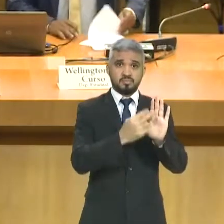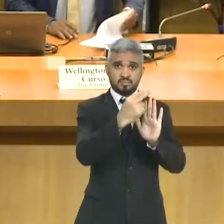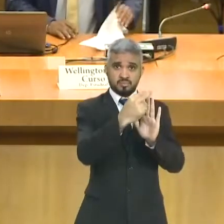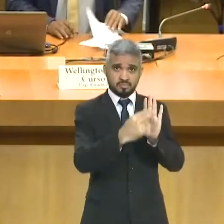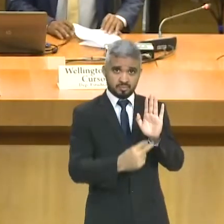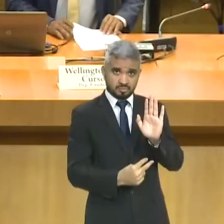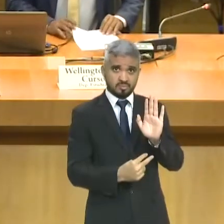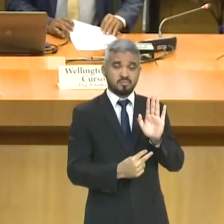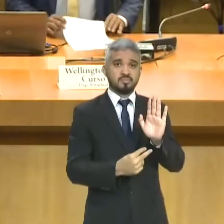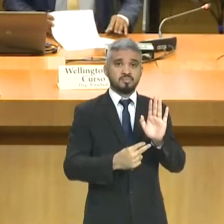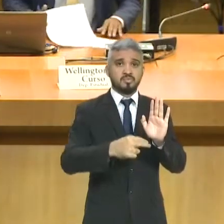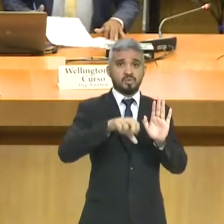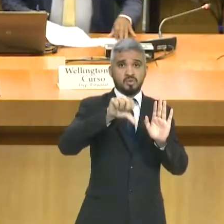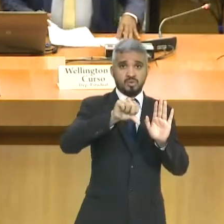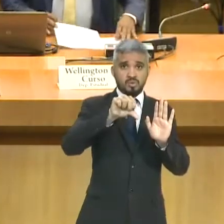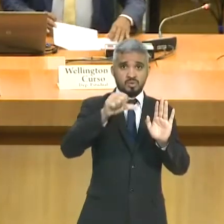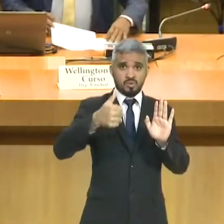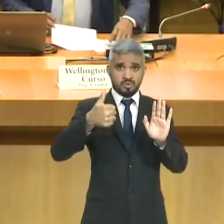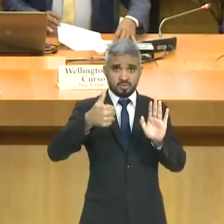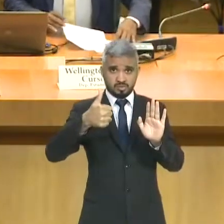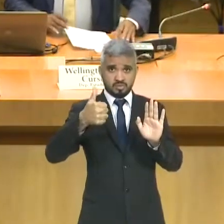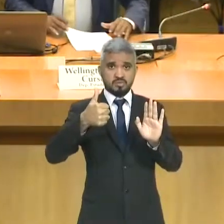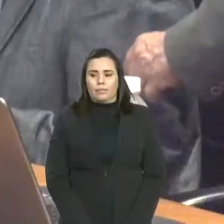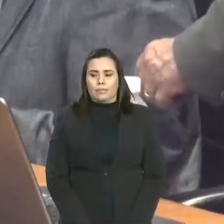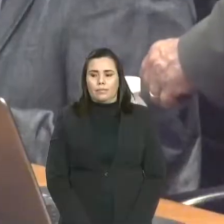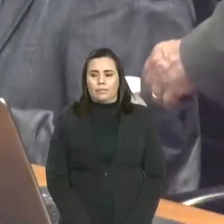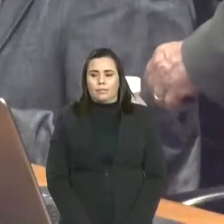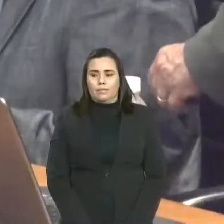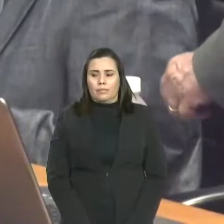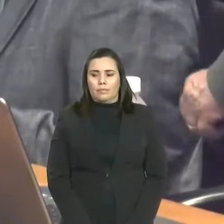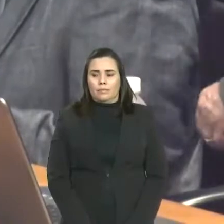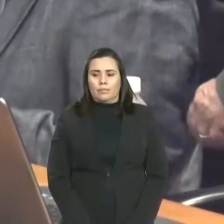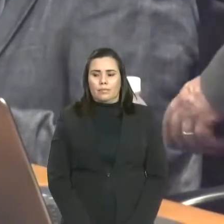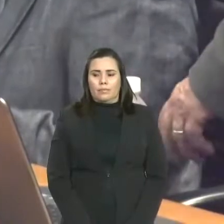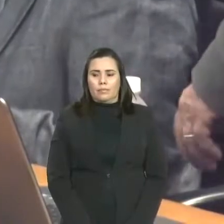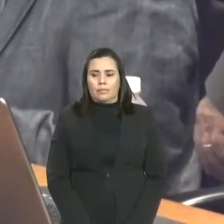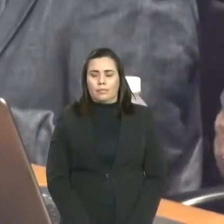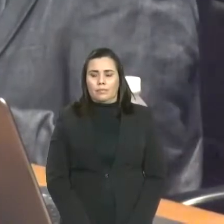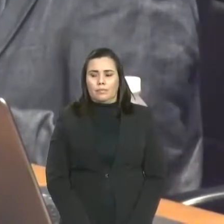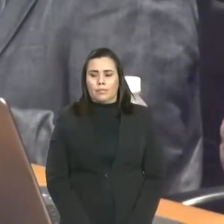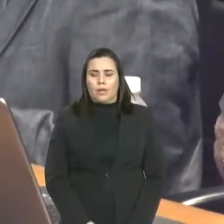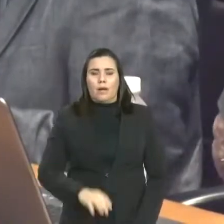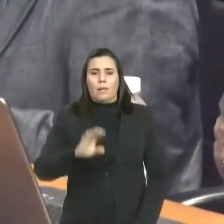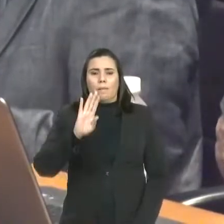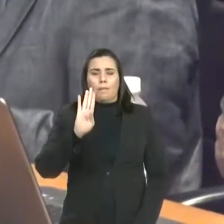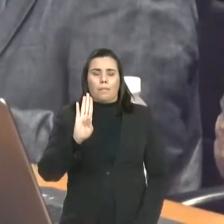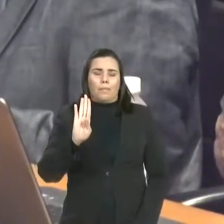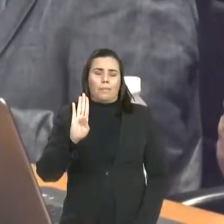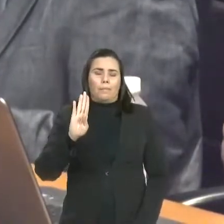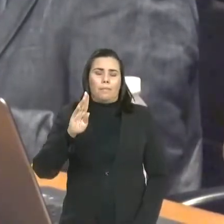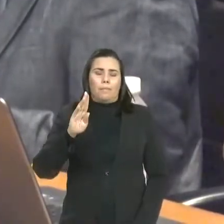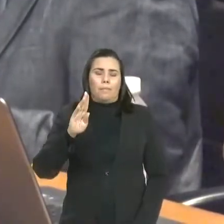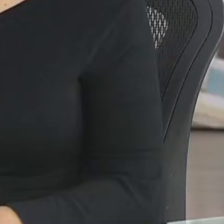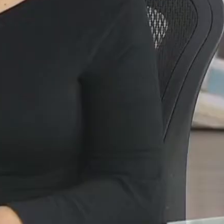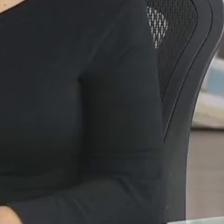das 9h30 da manhã, no plenário deputado Najib Aiko, sede do Poder Legislativo Estadual, na capital